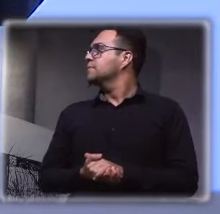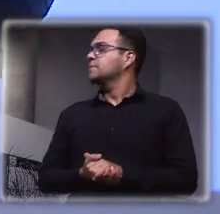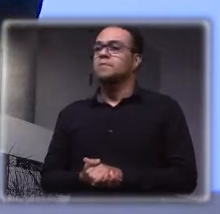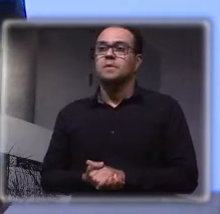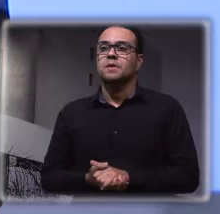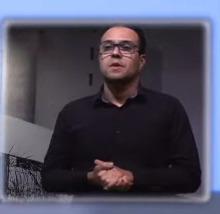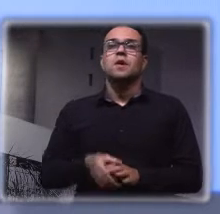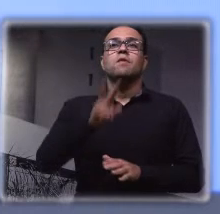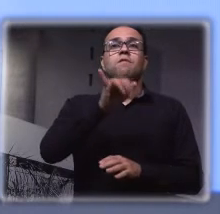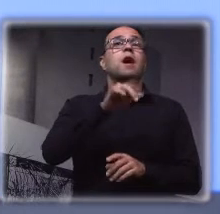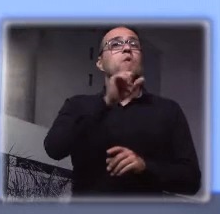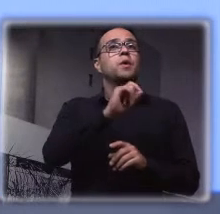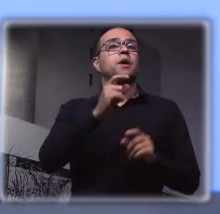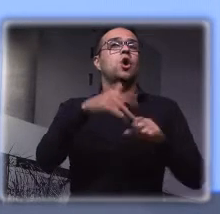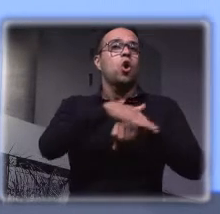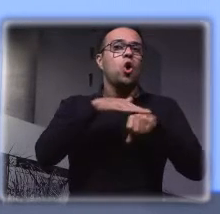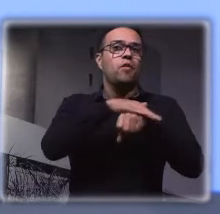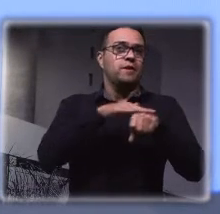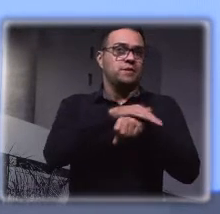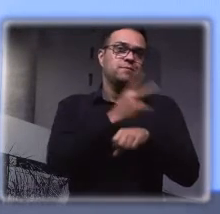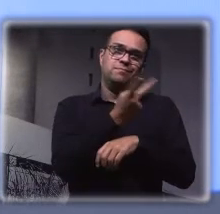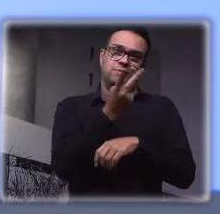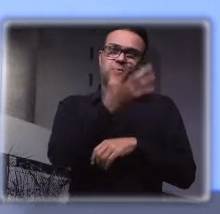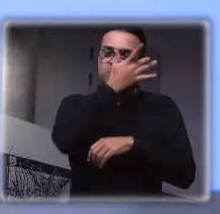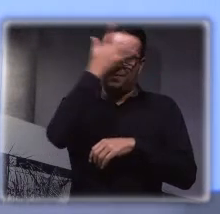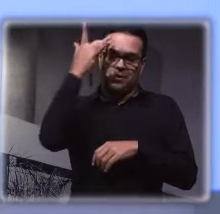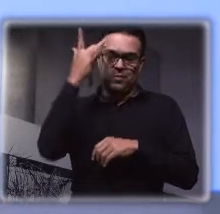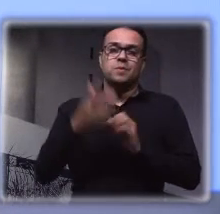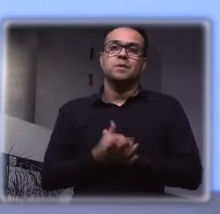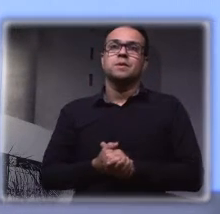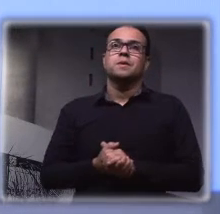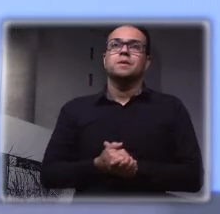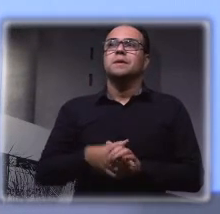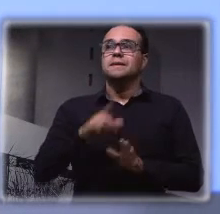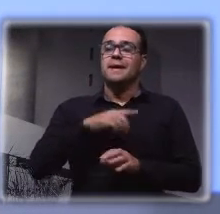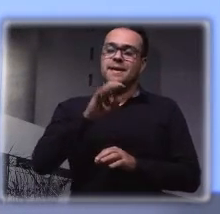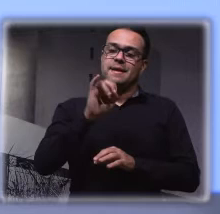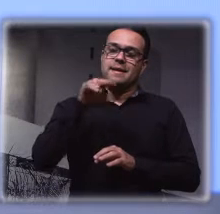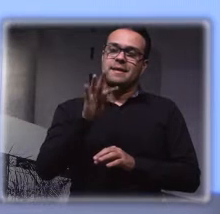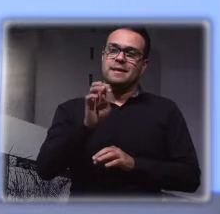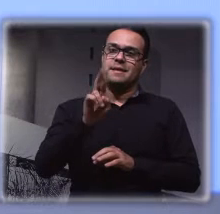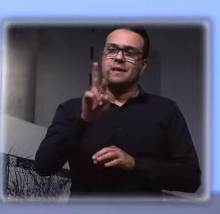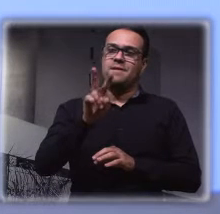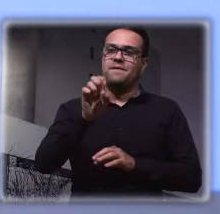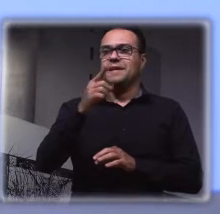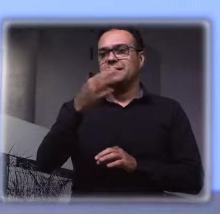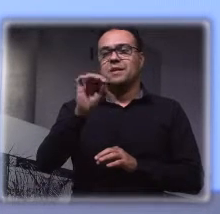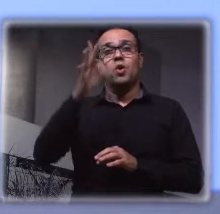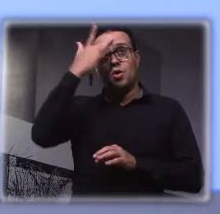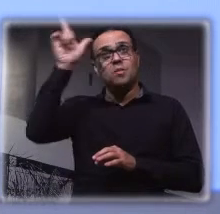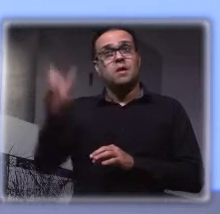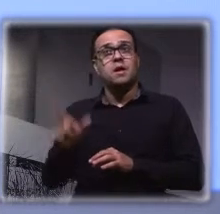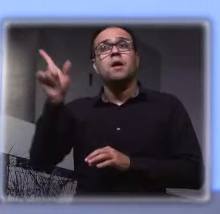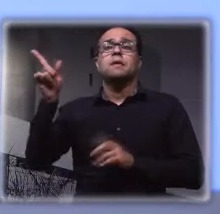fazer uma intervenção restaurativa com essas duas pessoas. E, durante essa intervenção, a dona Maria vai ter condições